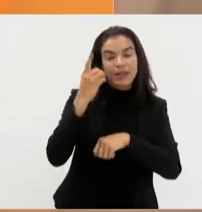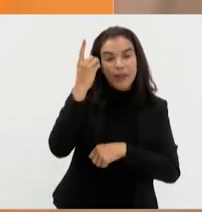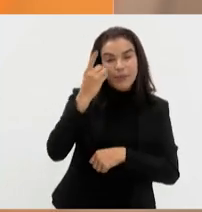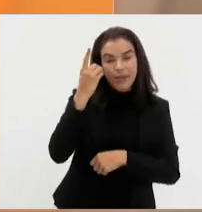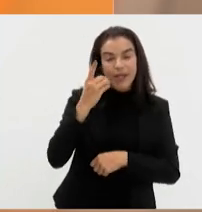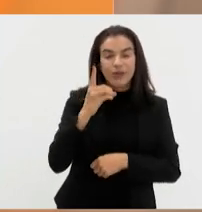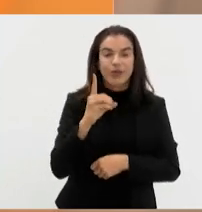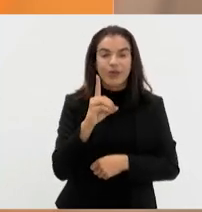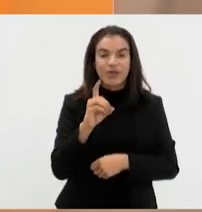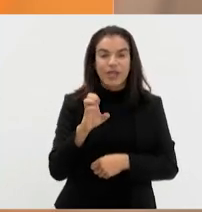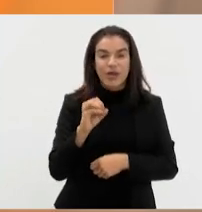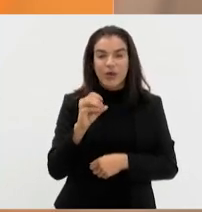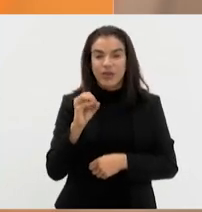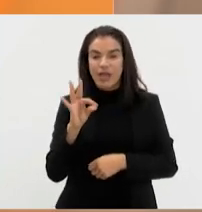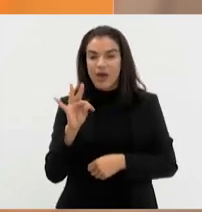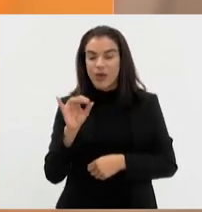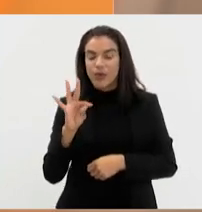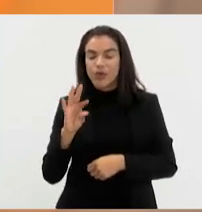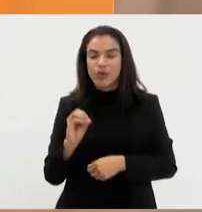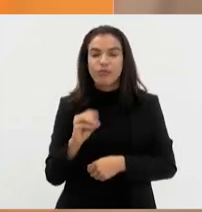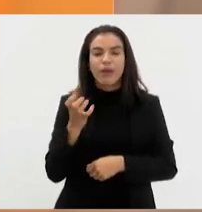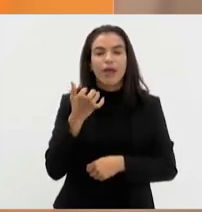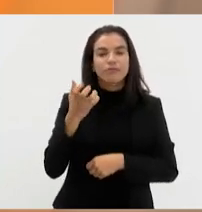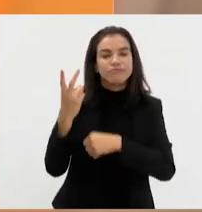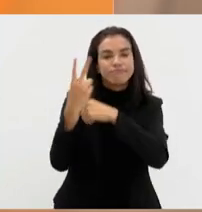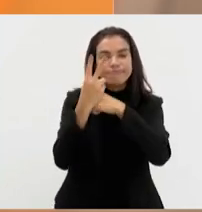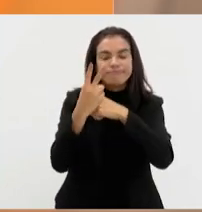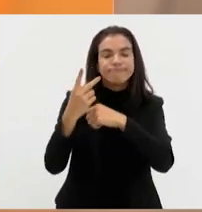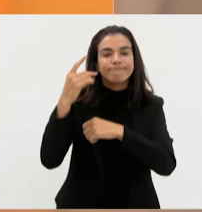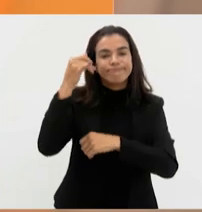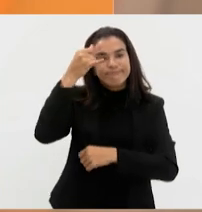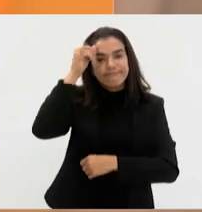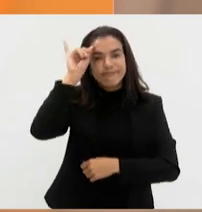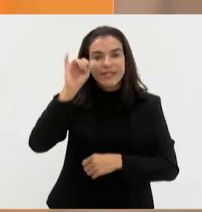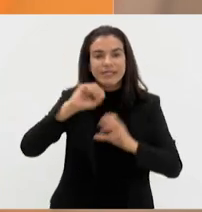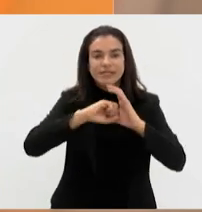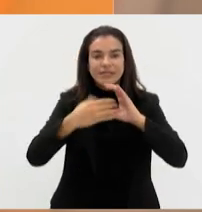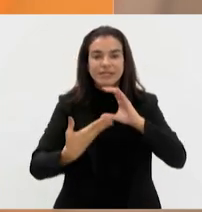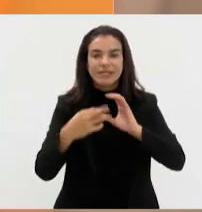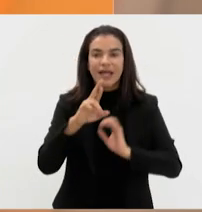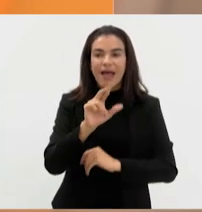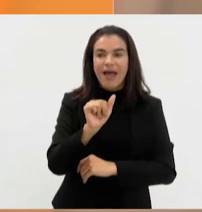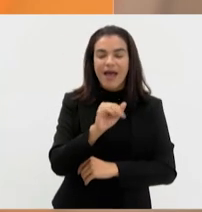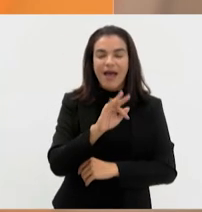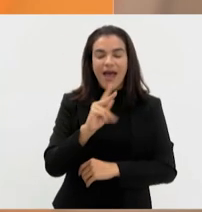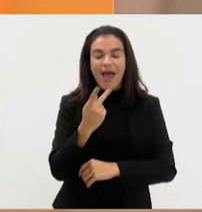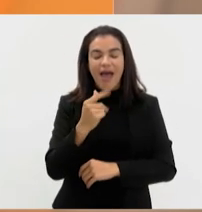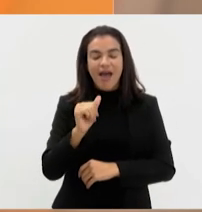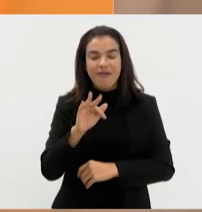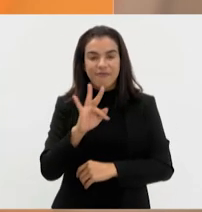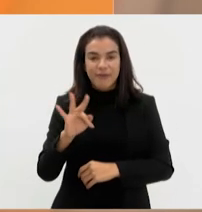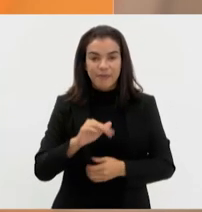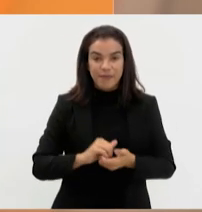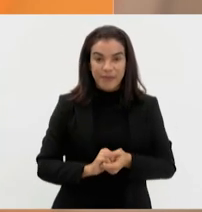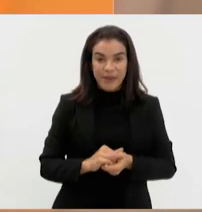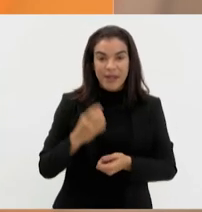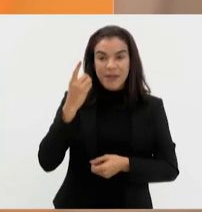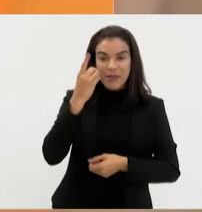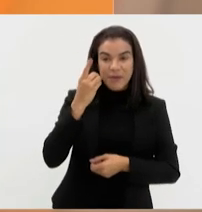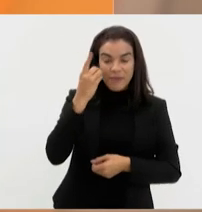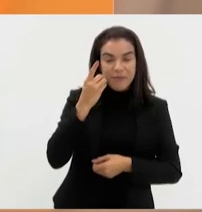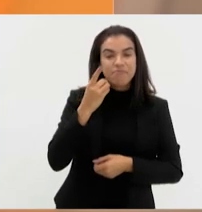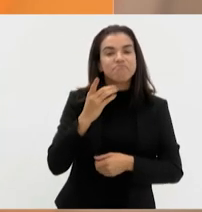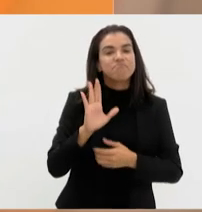Deodalto pede a criação do programa de prevenção à doença Síndrome de RAF. O deputado Tande Vieira